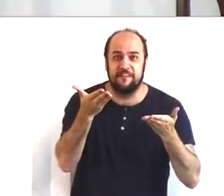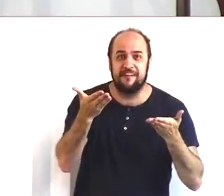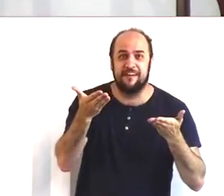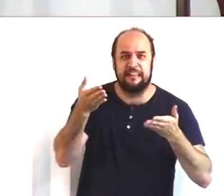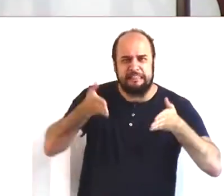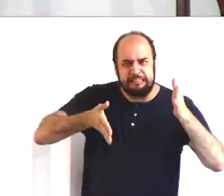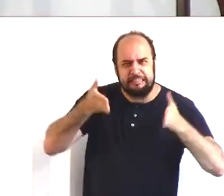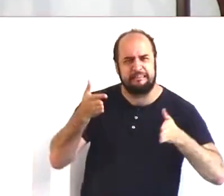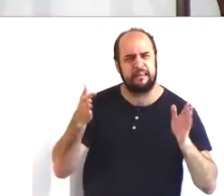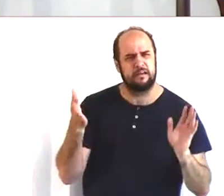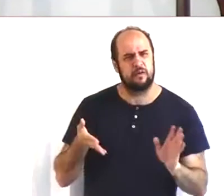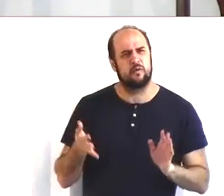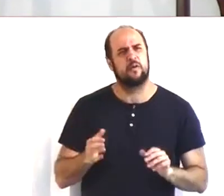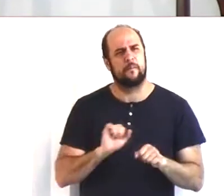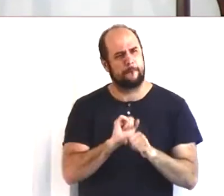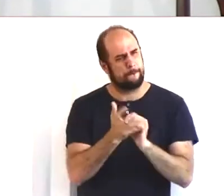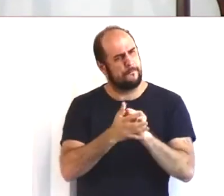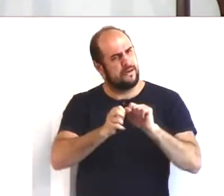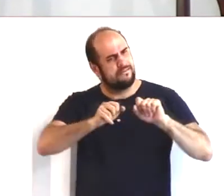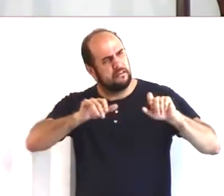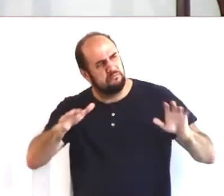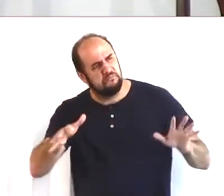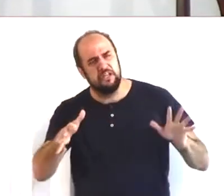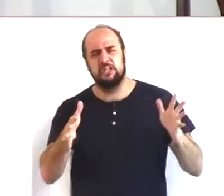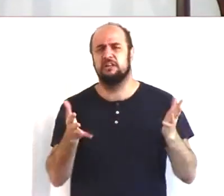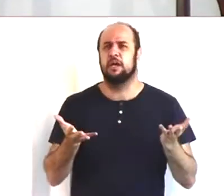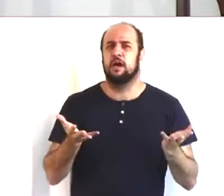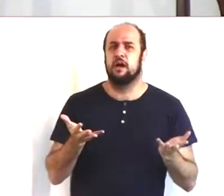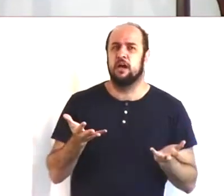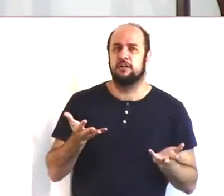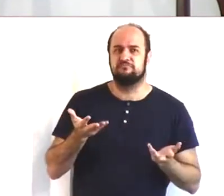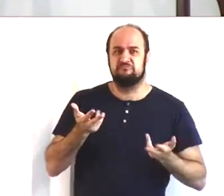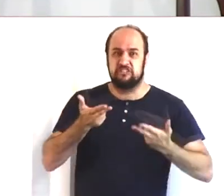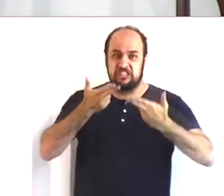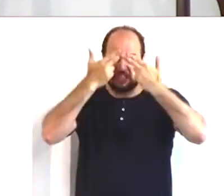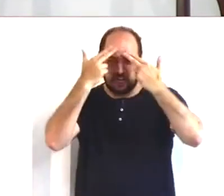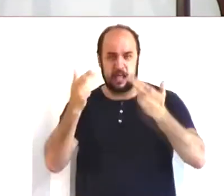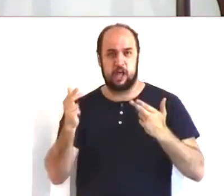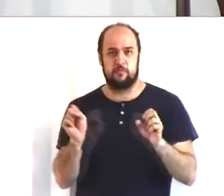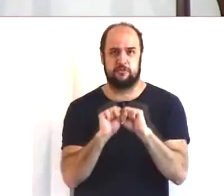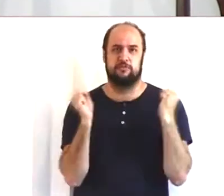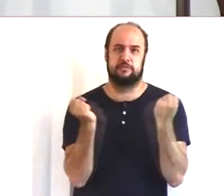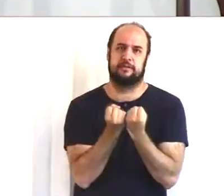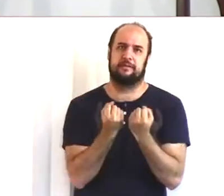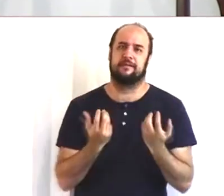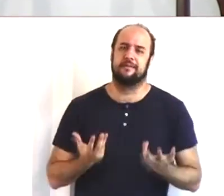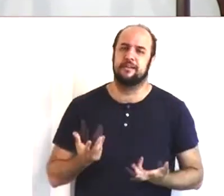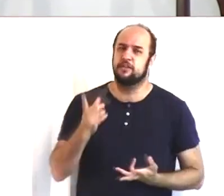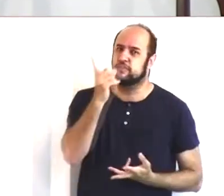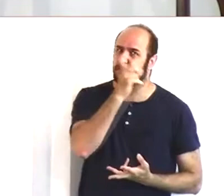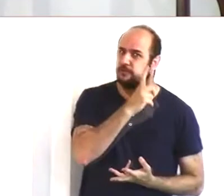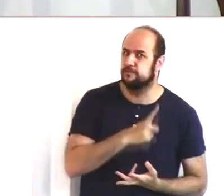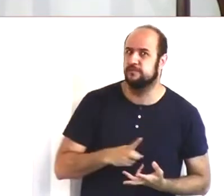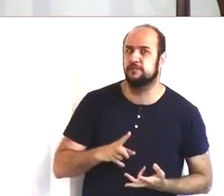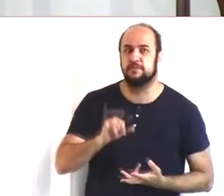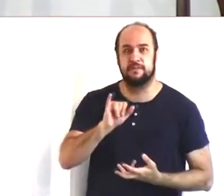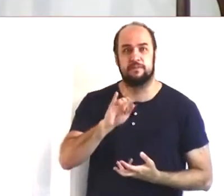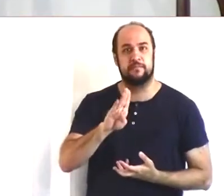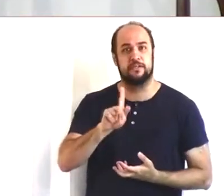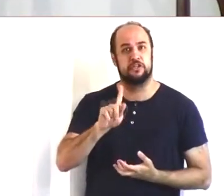como os nossos, em tempos de pandemia, em tempos de traumas sociais, como eu falei no começo, quando o IBGE